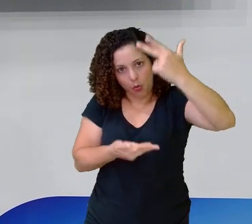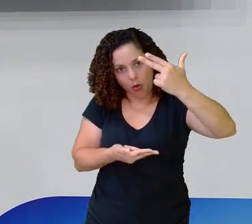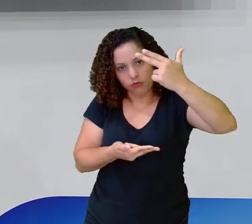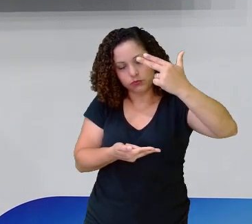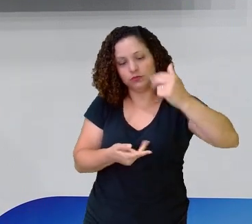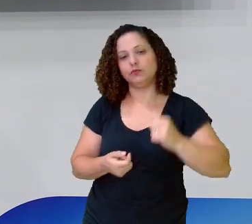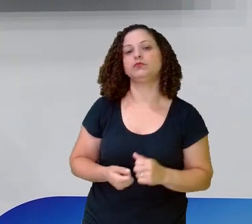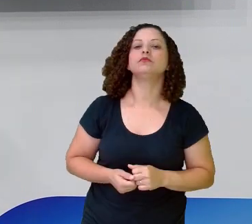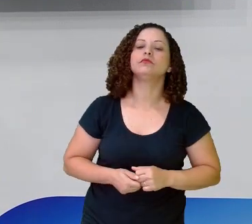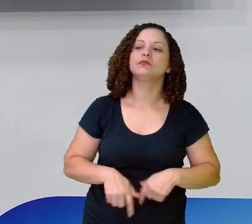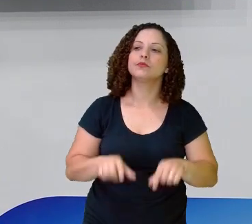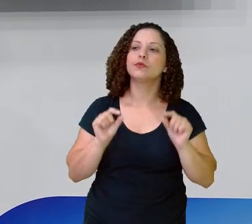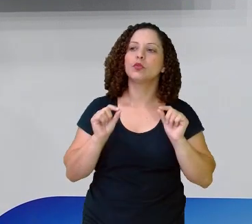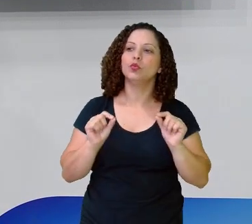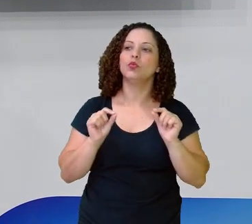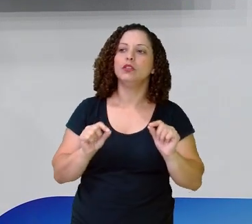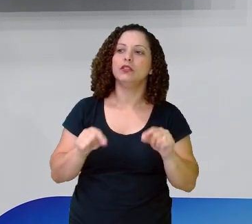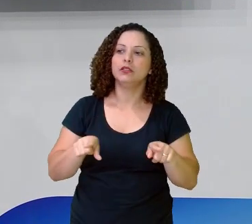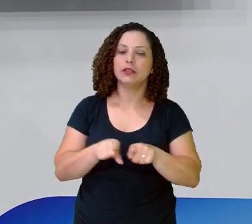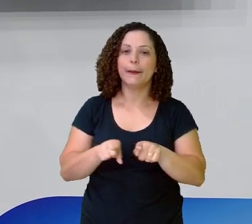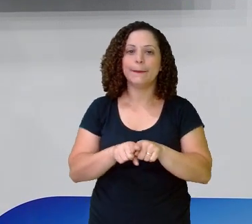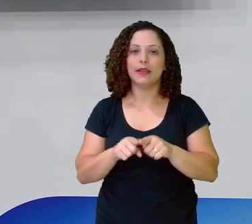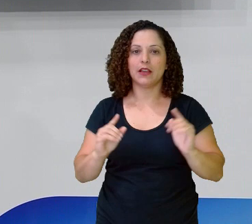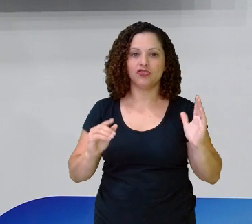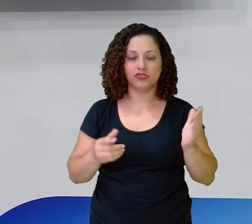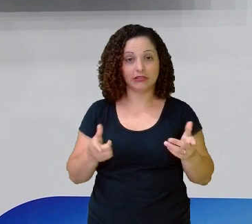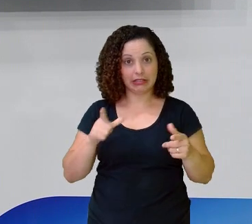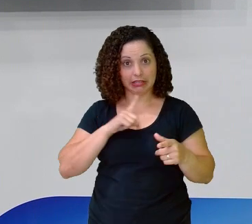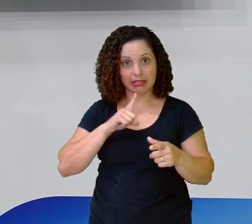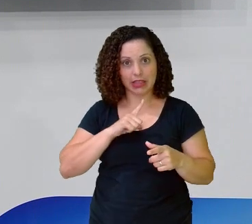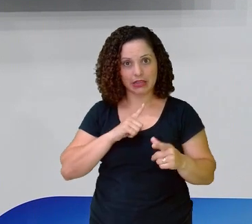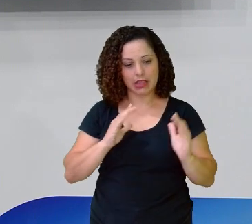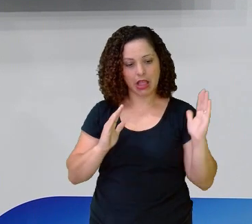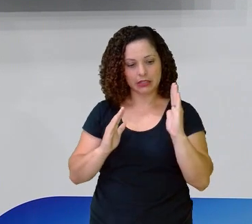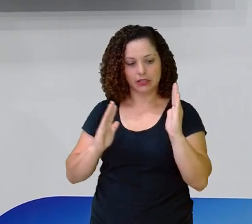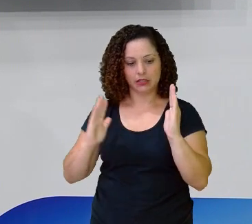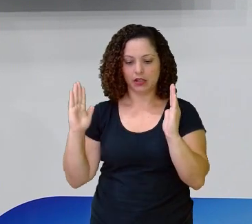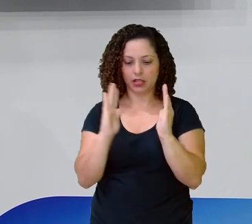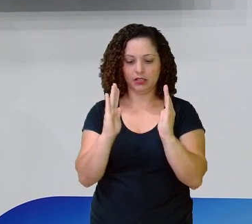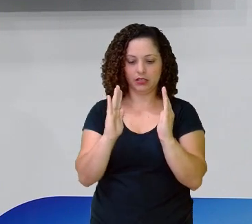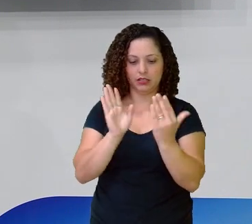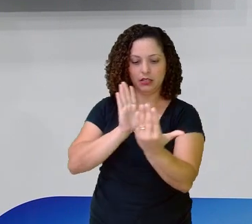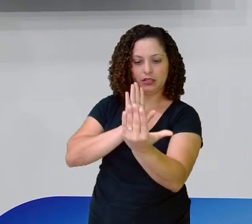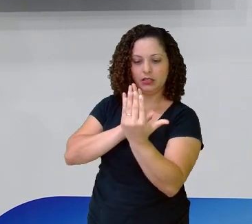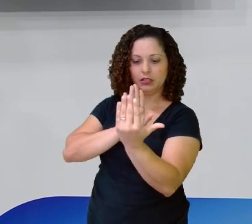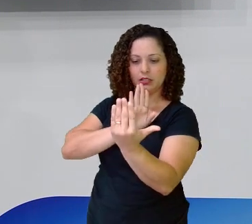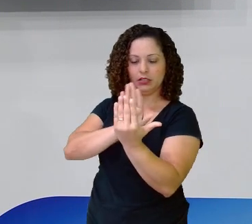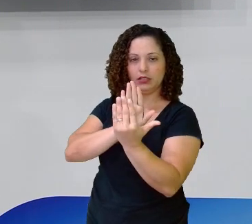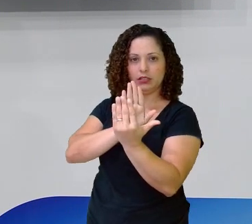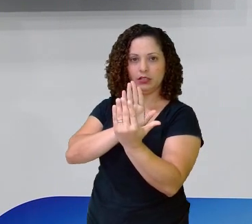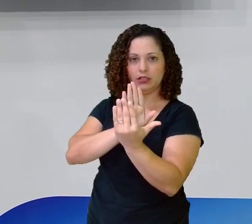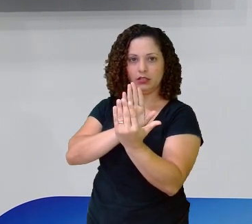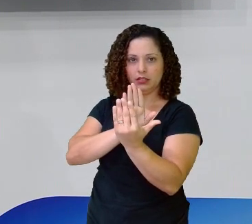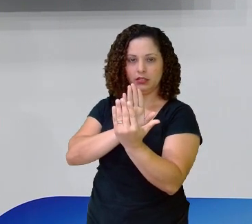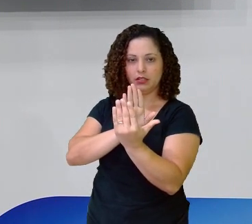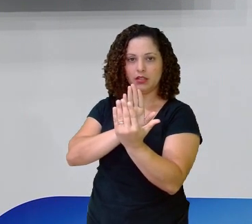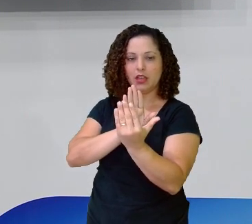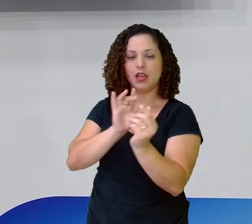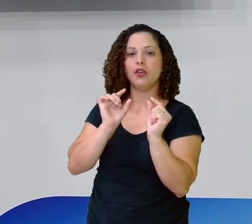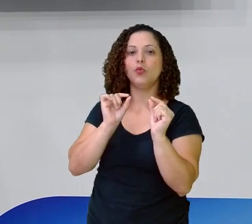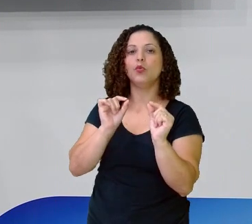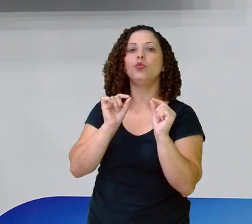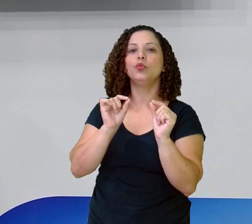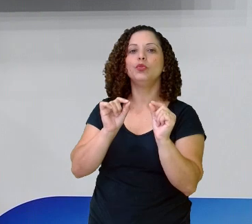as faces do meu prisma, elas são